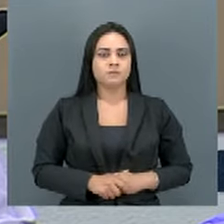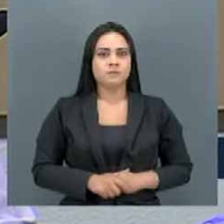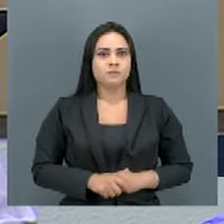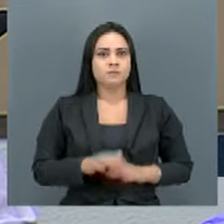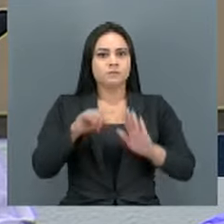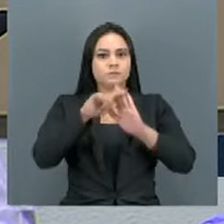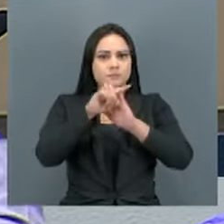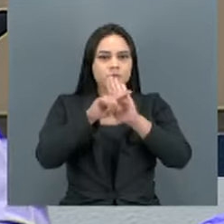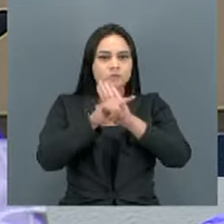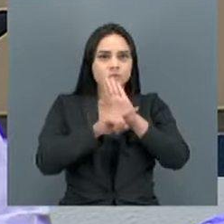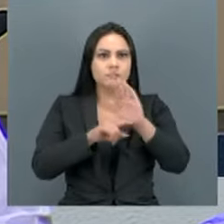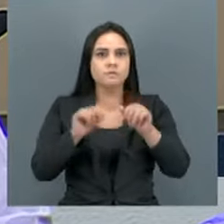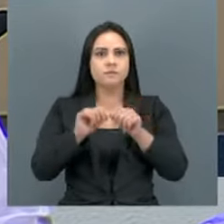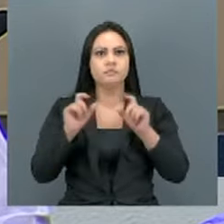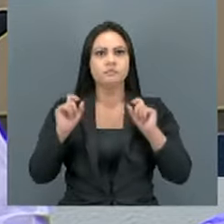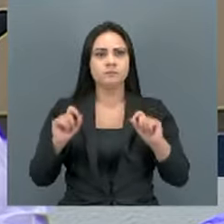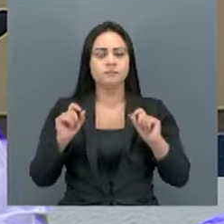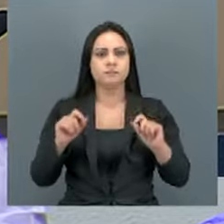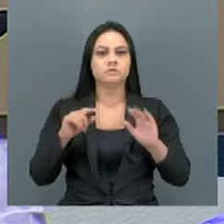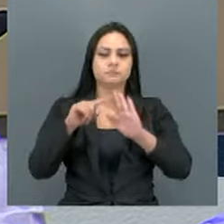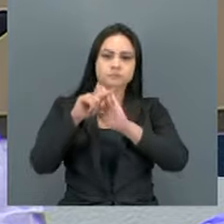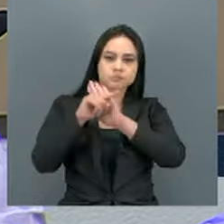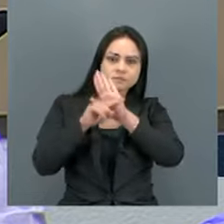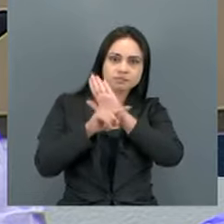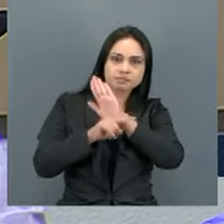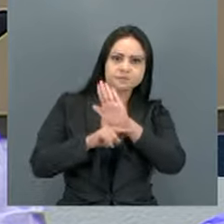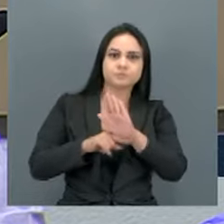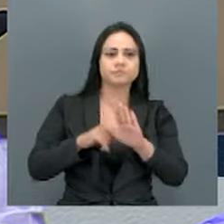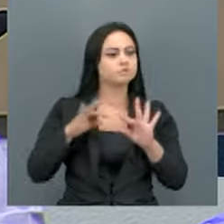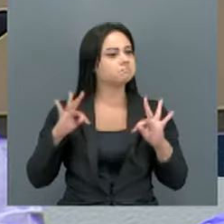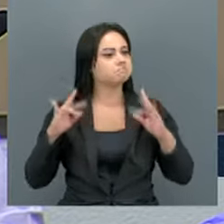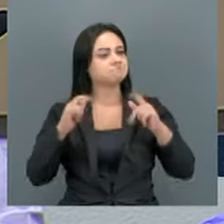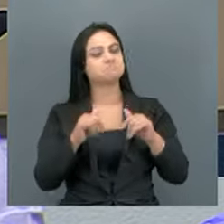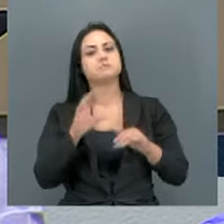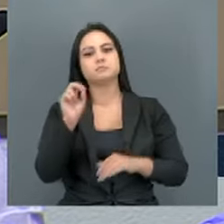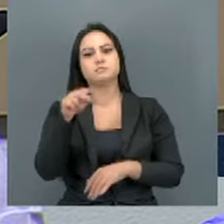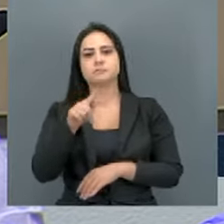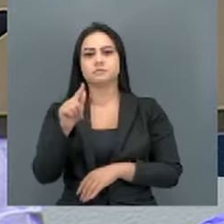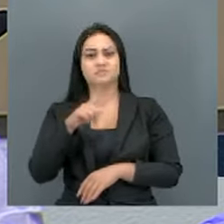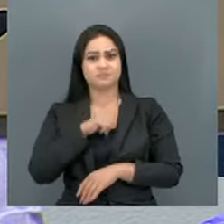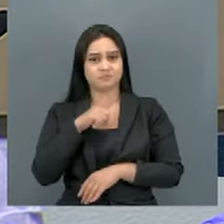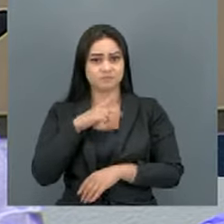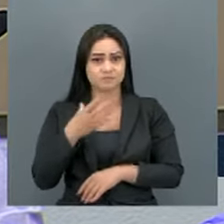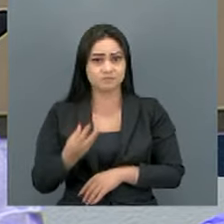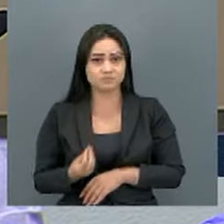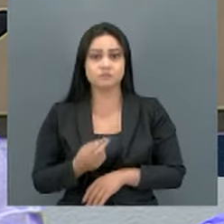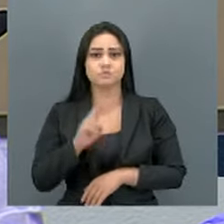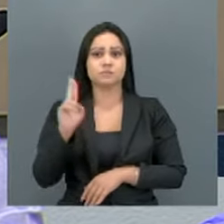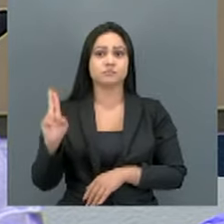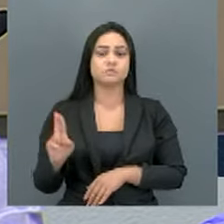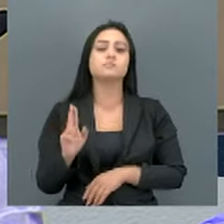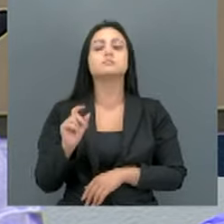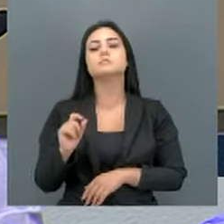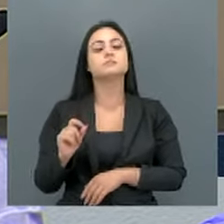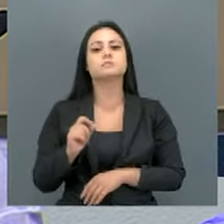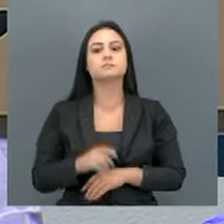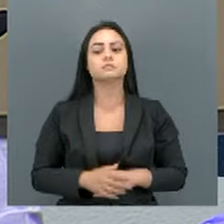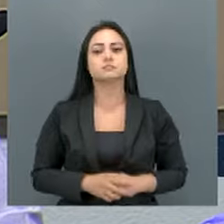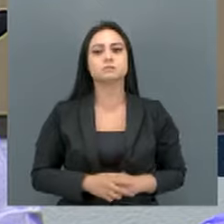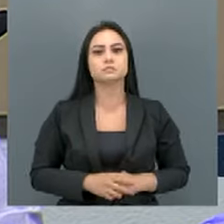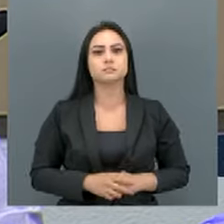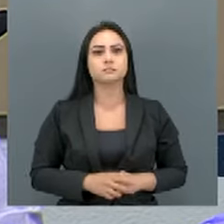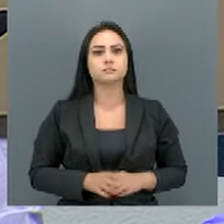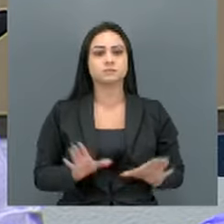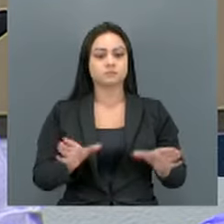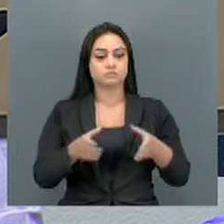investigar, fazer a investigado. A ONG está muito usando muito das